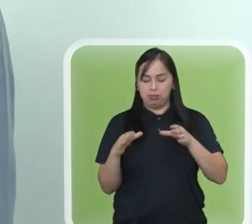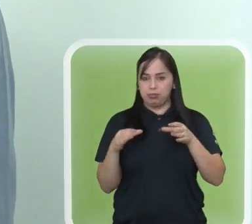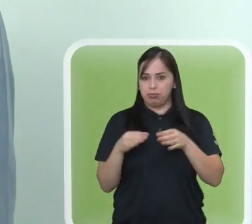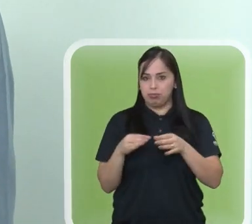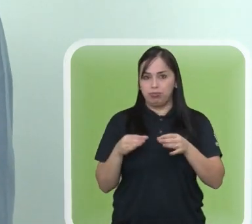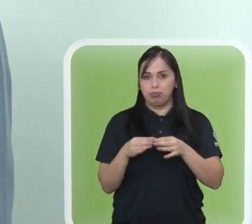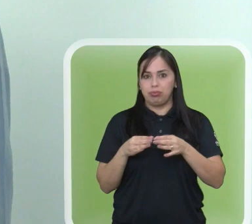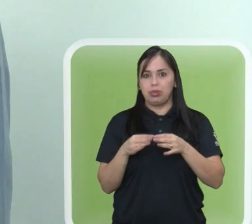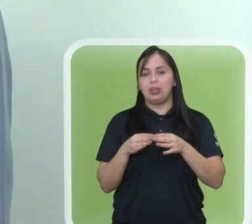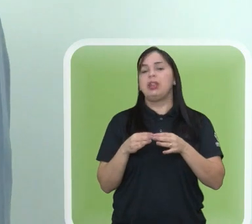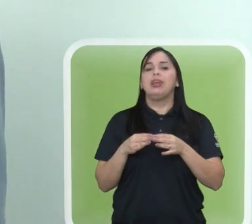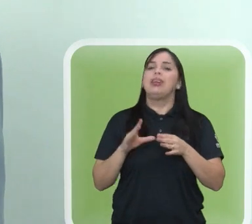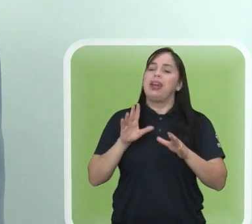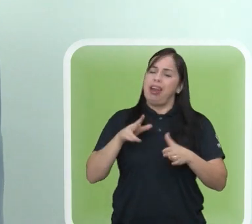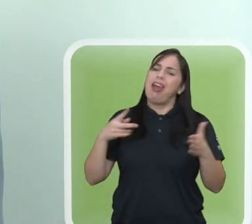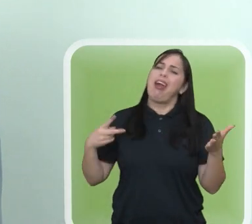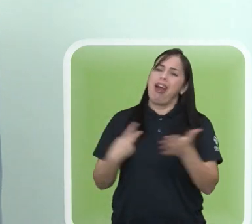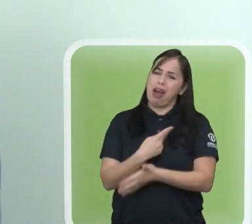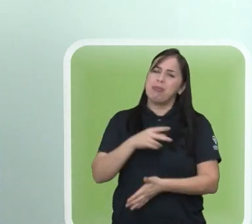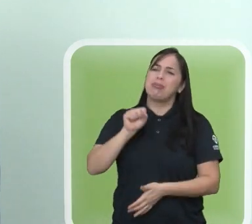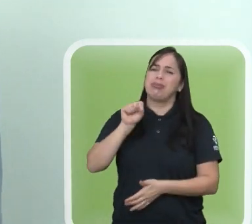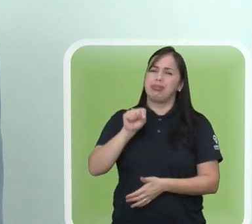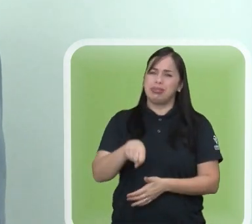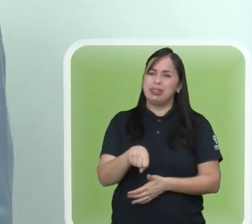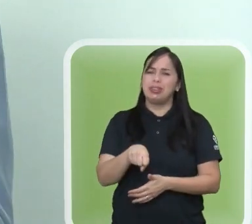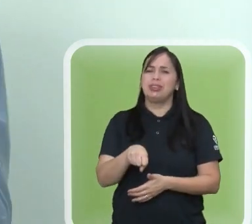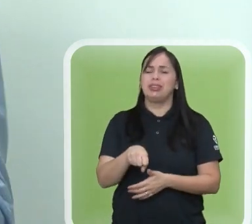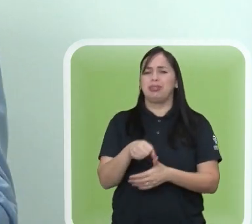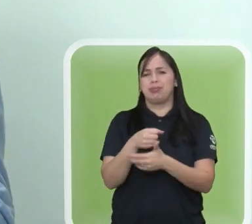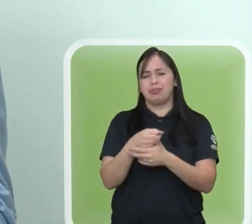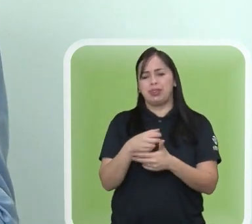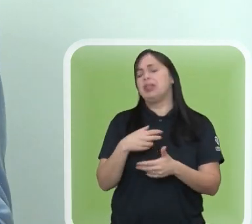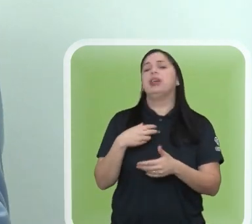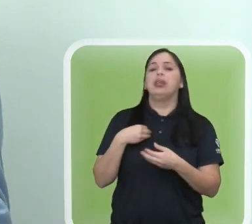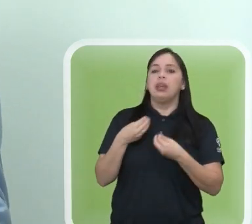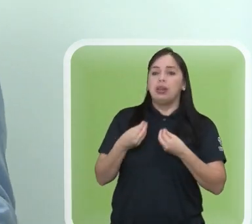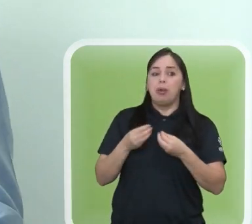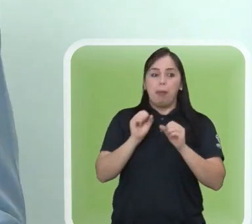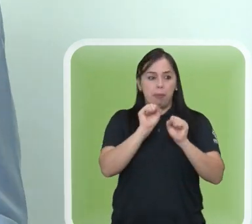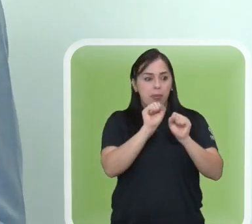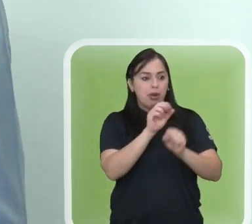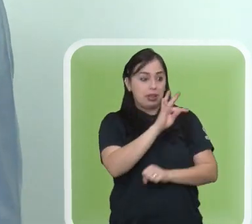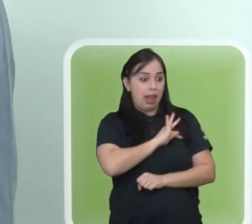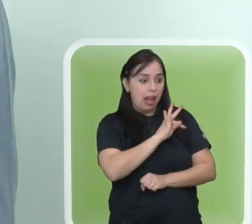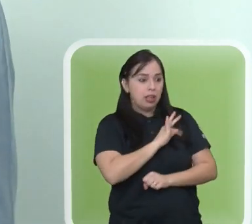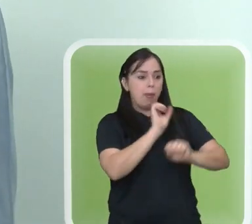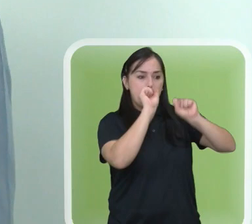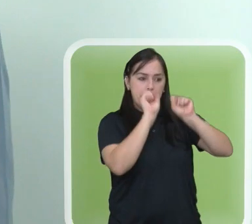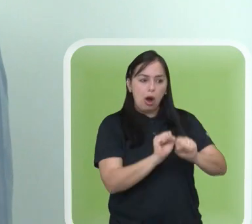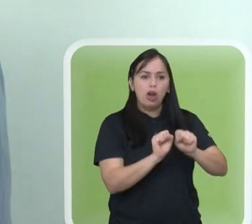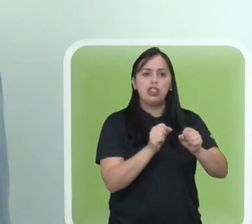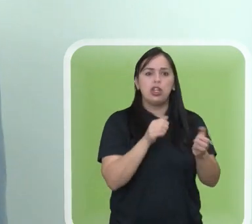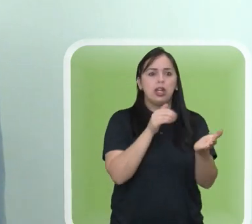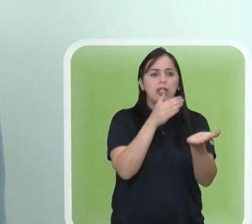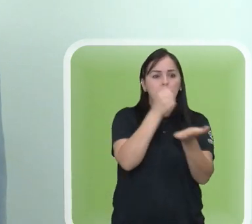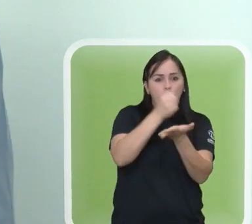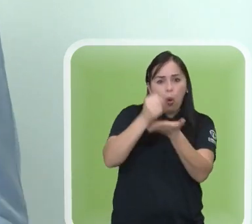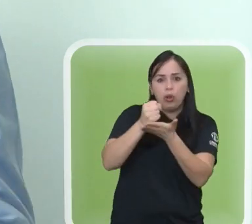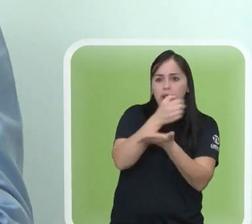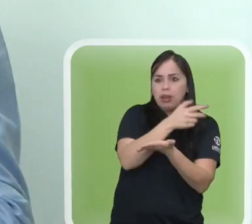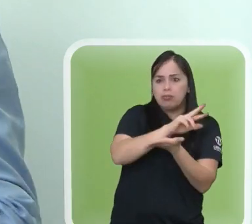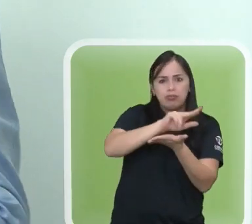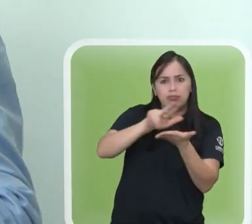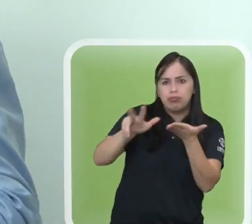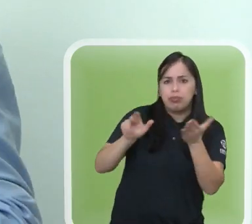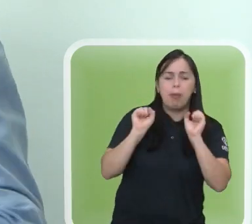houve falhas, sim, houve falhas. Eu dei autonomia para o técnico contratar, né? Você falar quem mais faz,